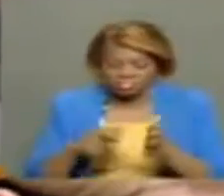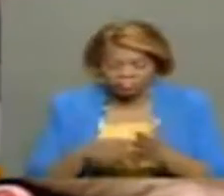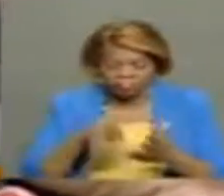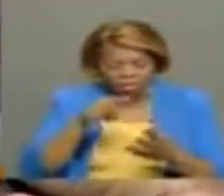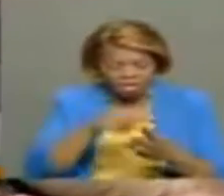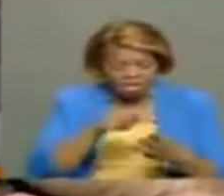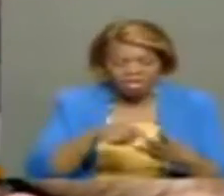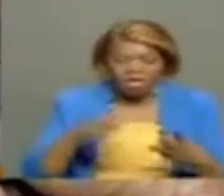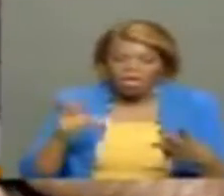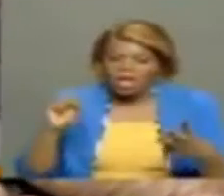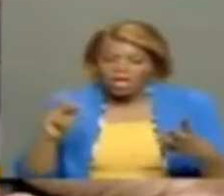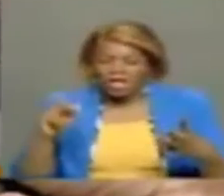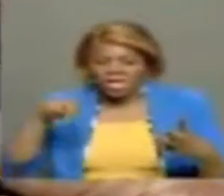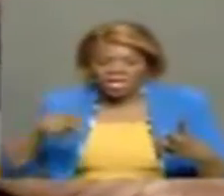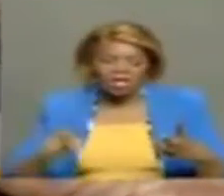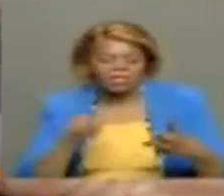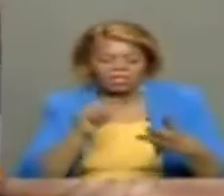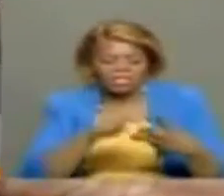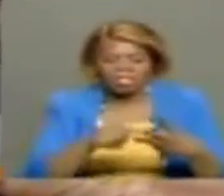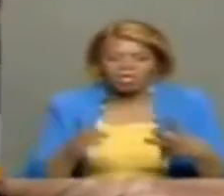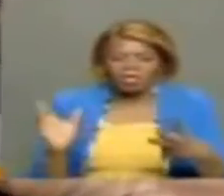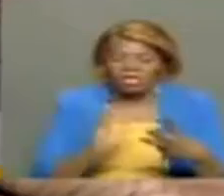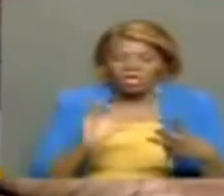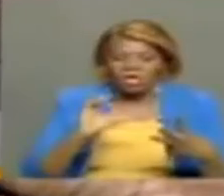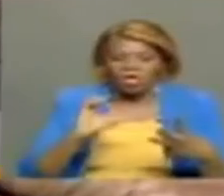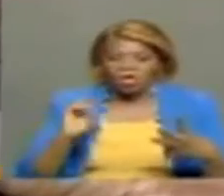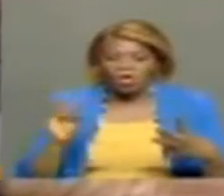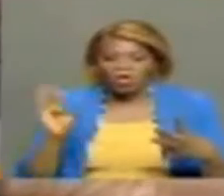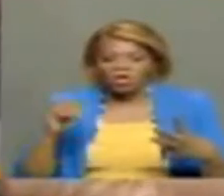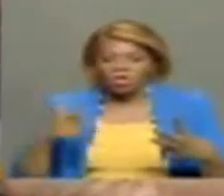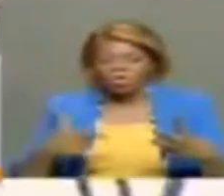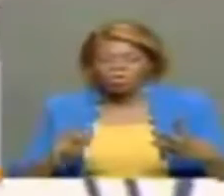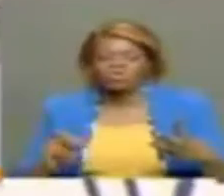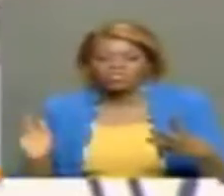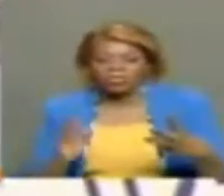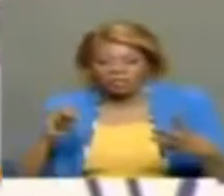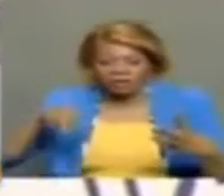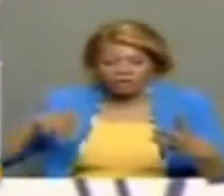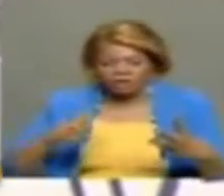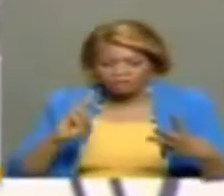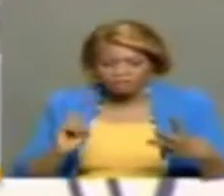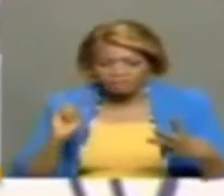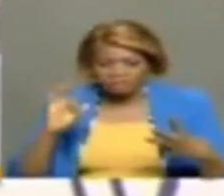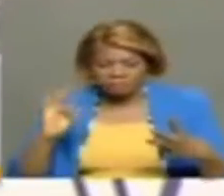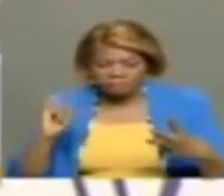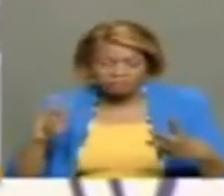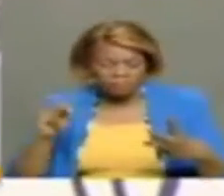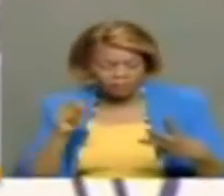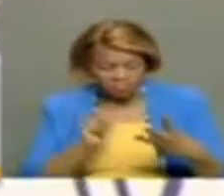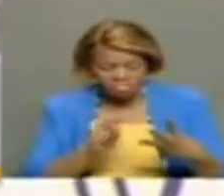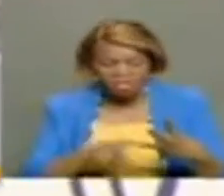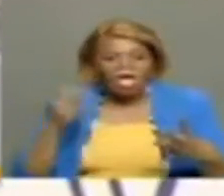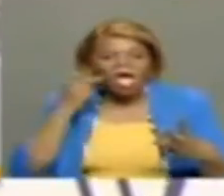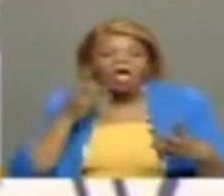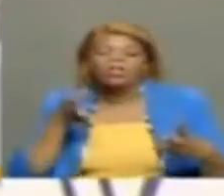Ghana, recebeu também a Costa do Marfim. Nós somos os terceiros e o primeiro país lusófono a receber vacinas